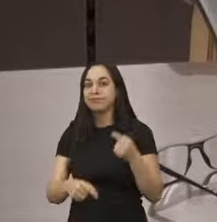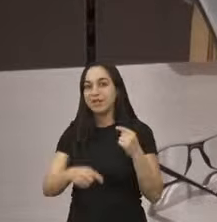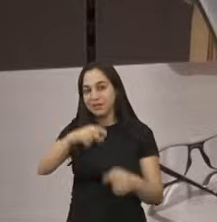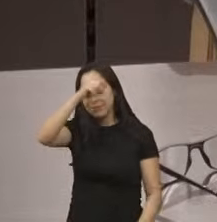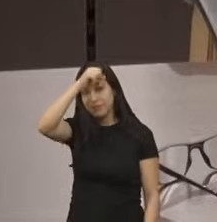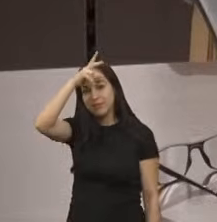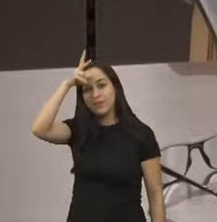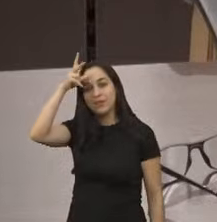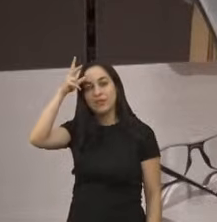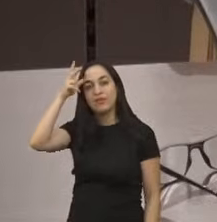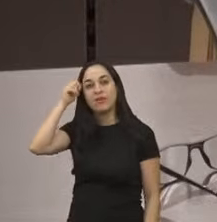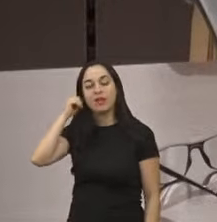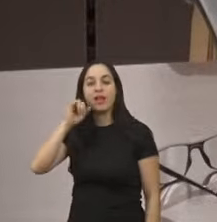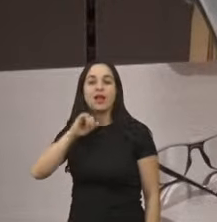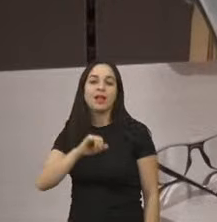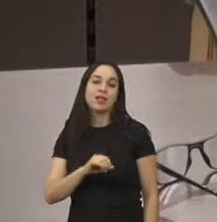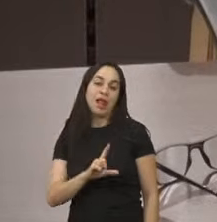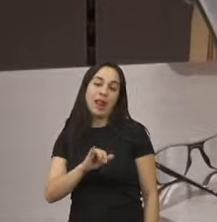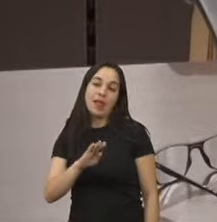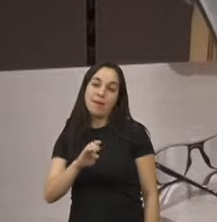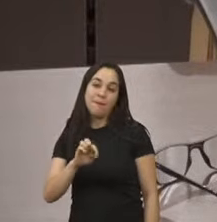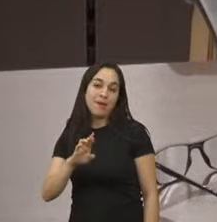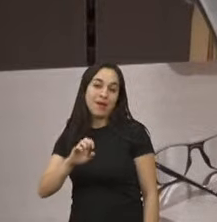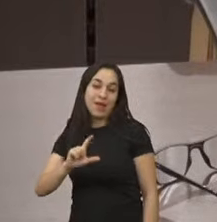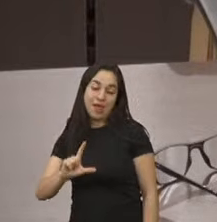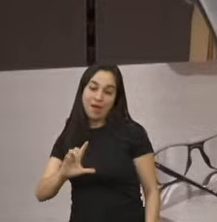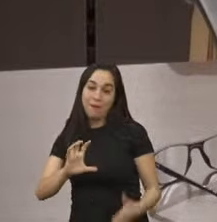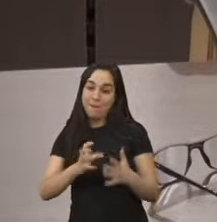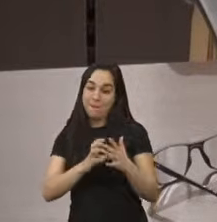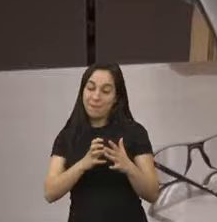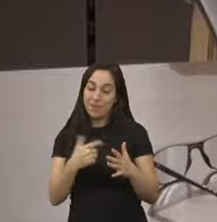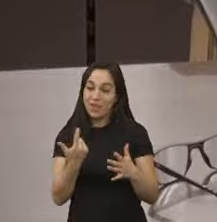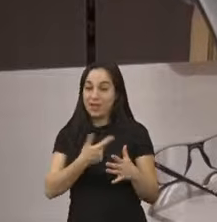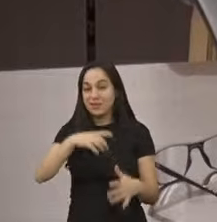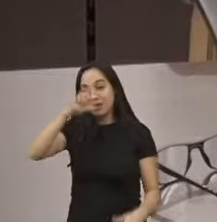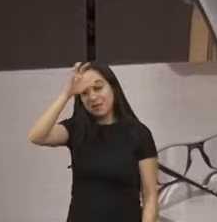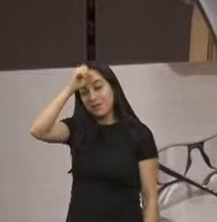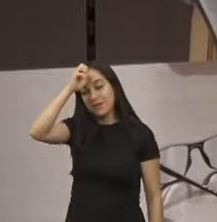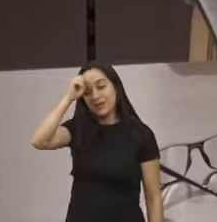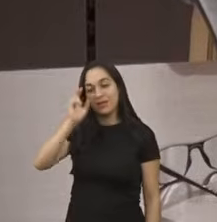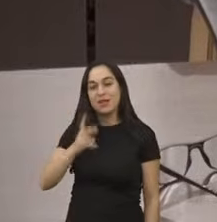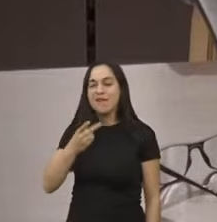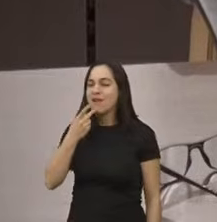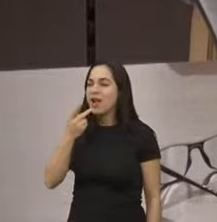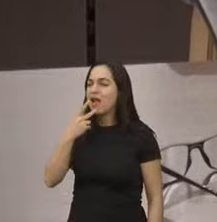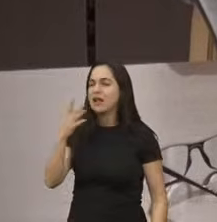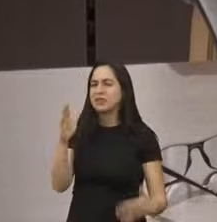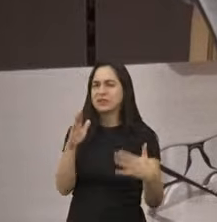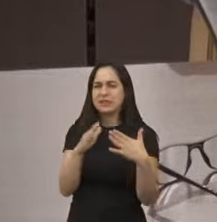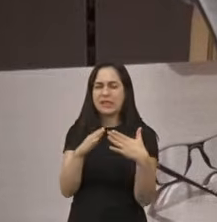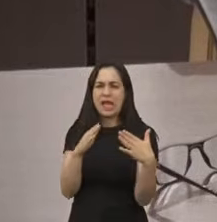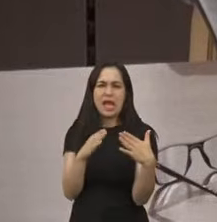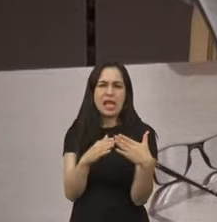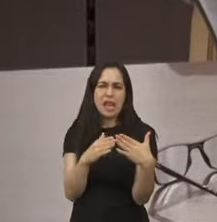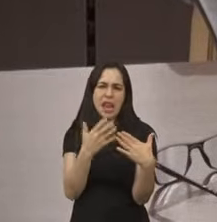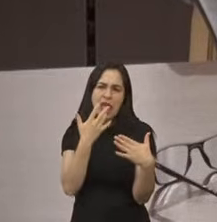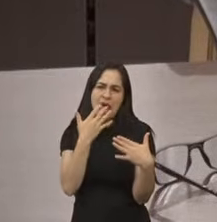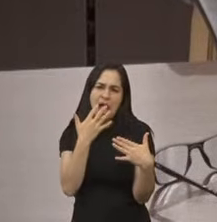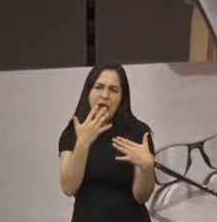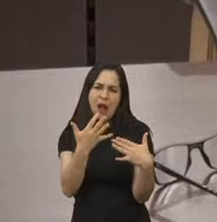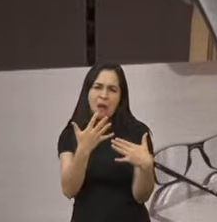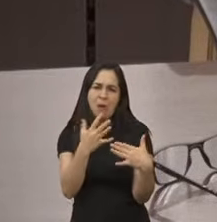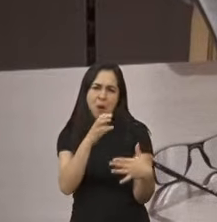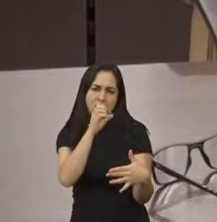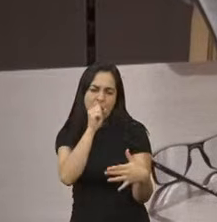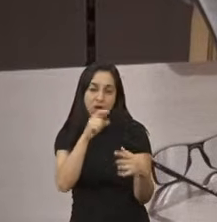do Partido Liberal. Então, cada dia a gente vai aprendendo, né? E engraçado que falaram de casa até cor de abóbora do projeto, mas não